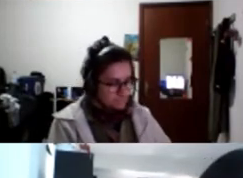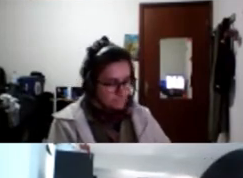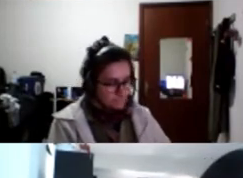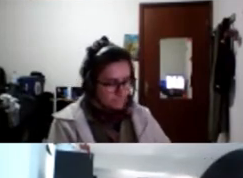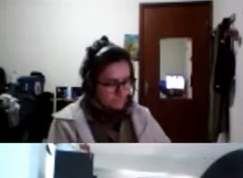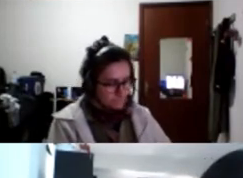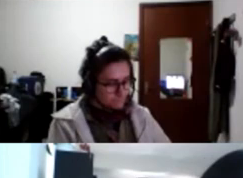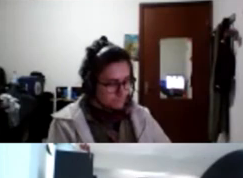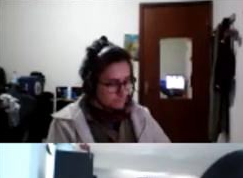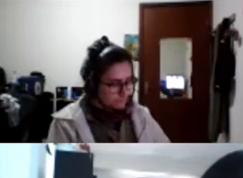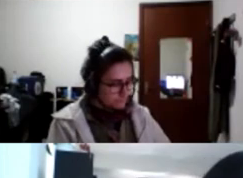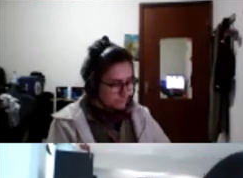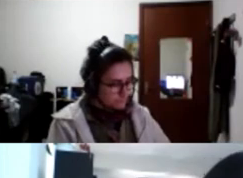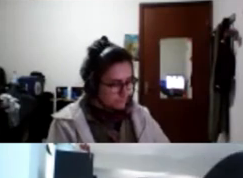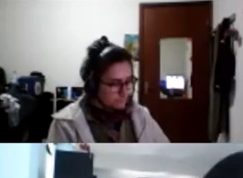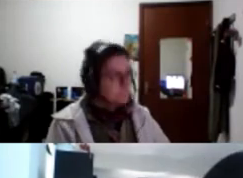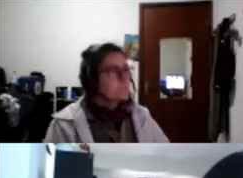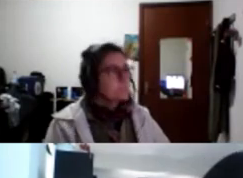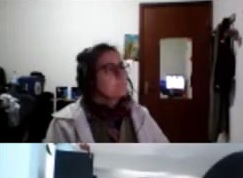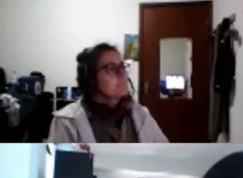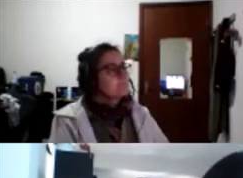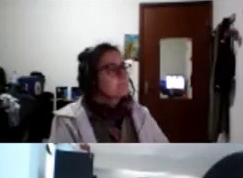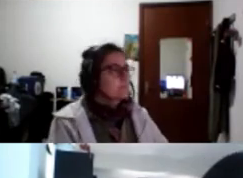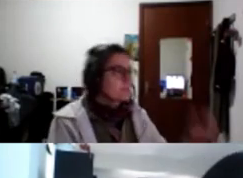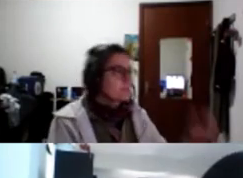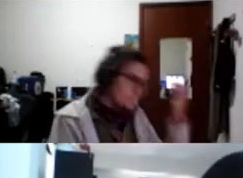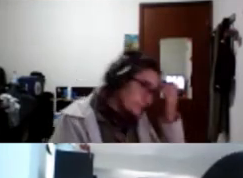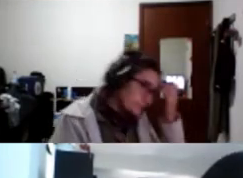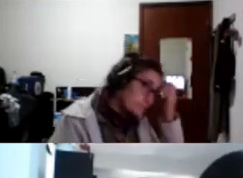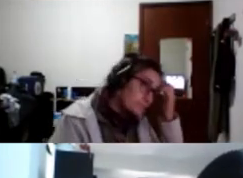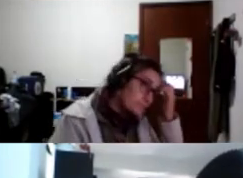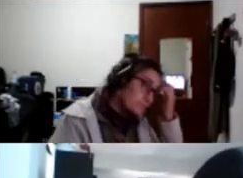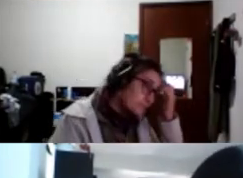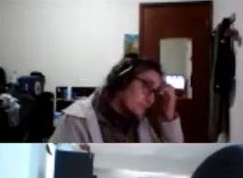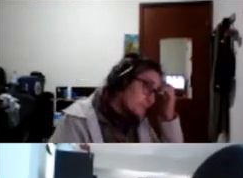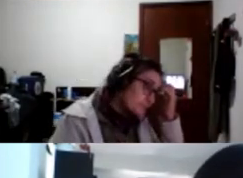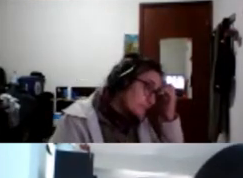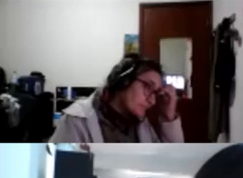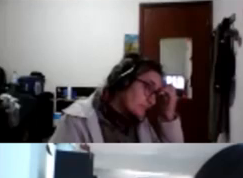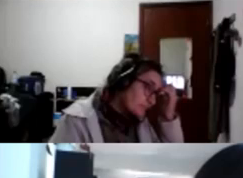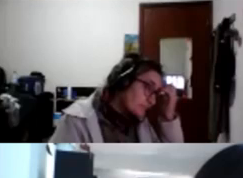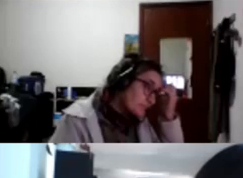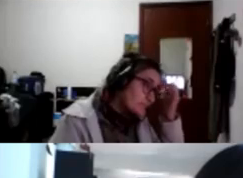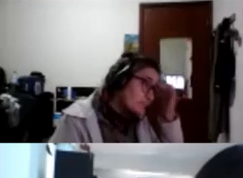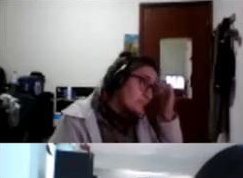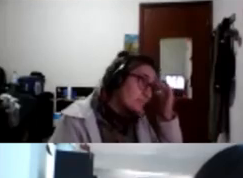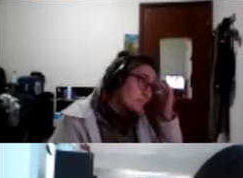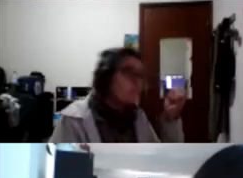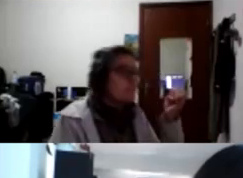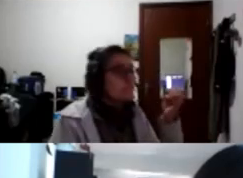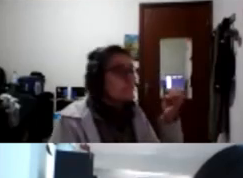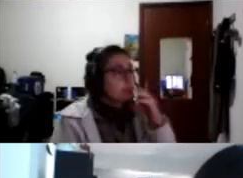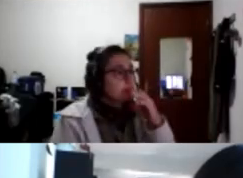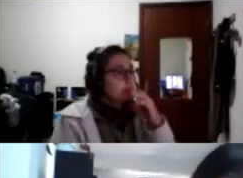Isso é o quanto menos mais. Aí você tem controle total da terapia. Às vezes dá tempo de fazer,